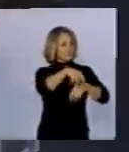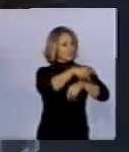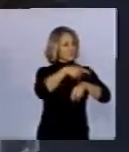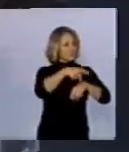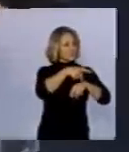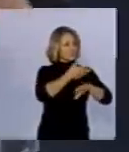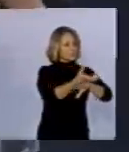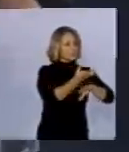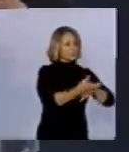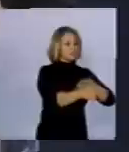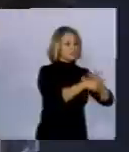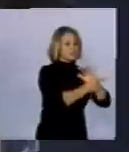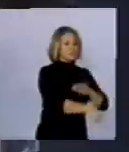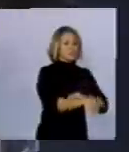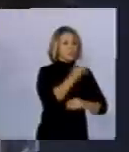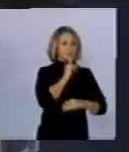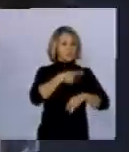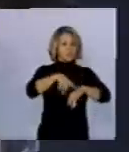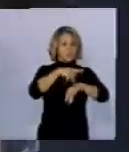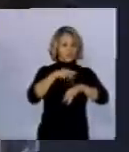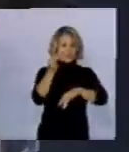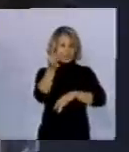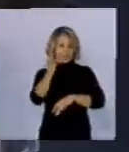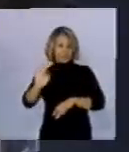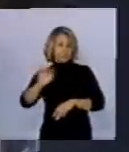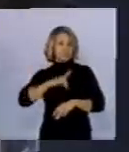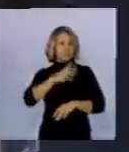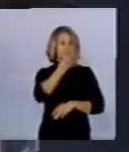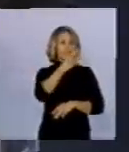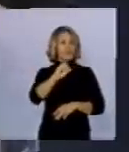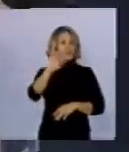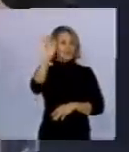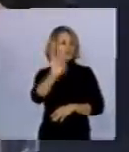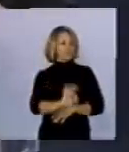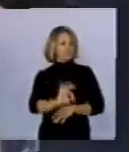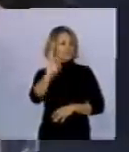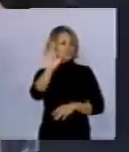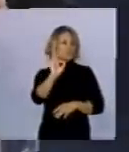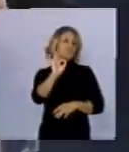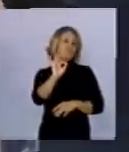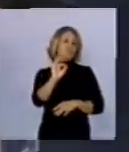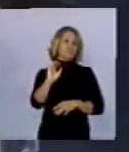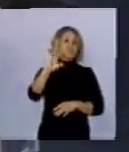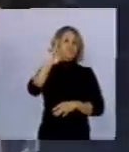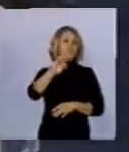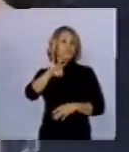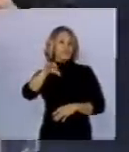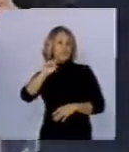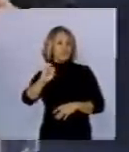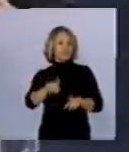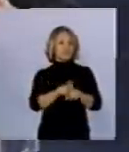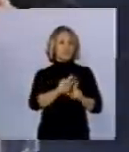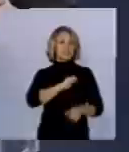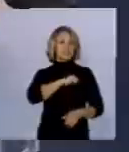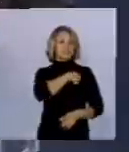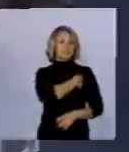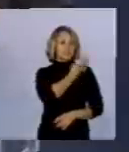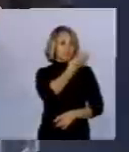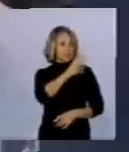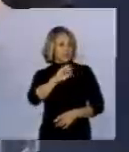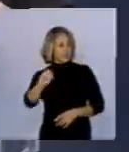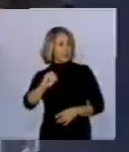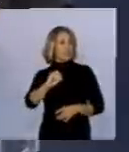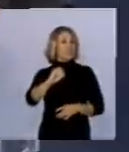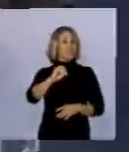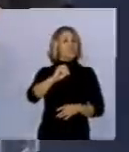conteúdo local a França por exemplo conta com 40% de cotas a Espanha com 40 Portugal 30